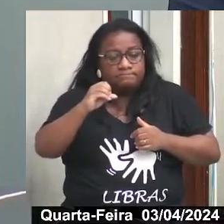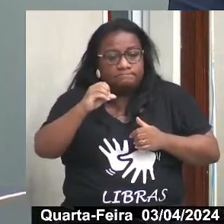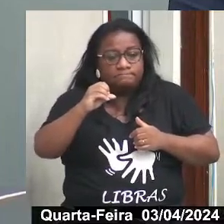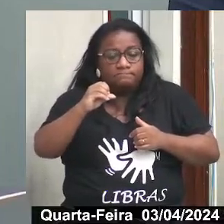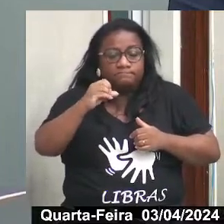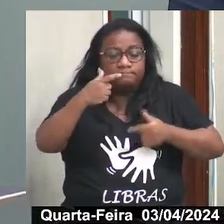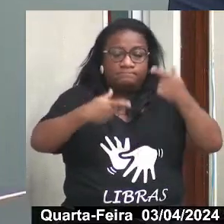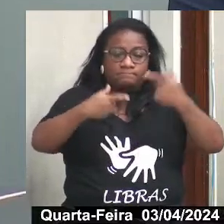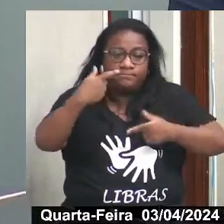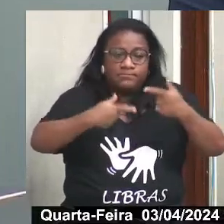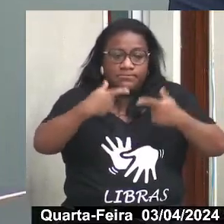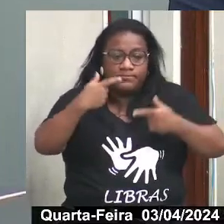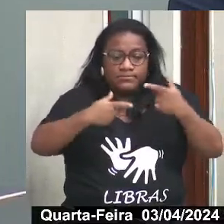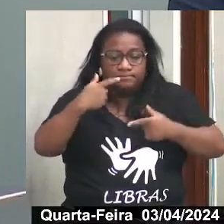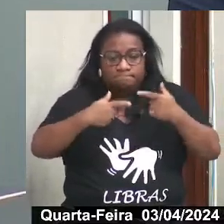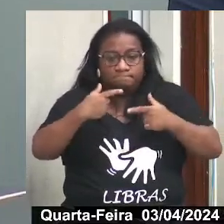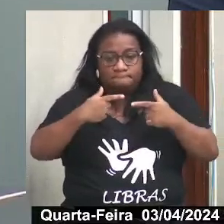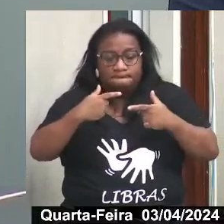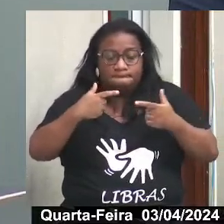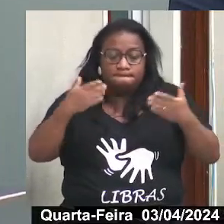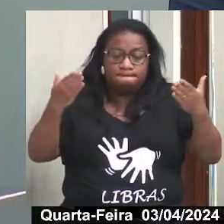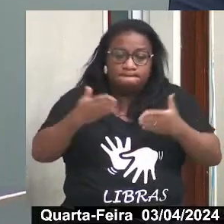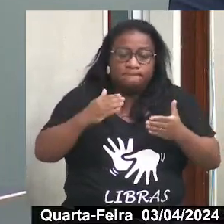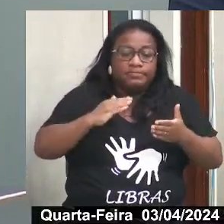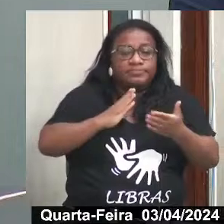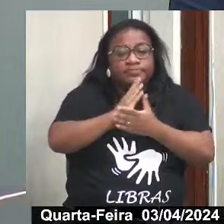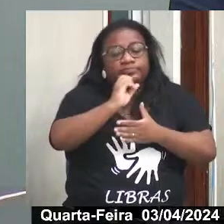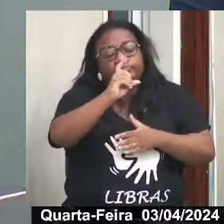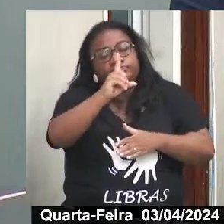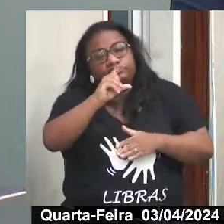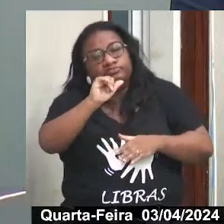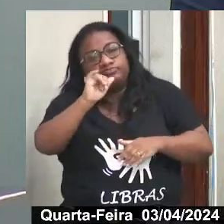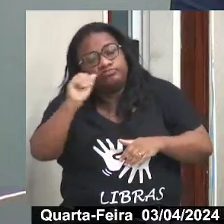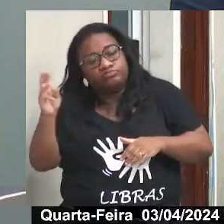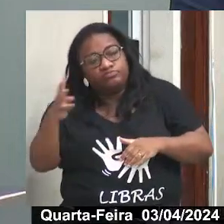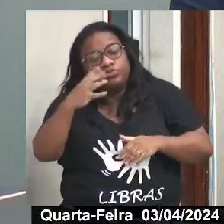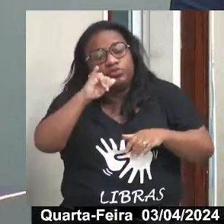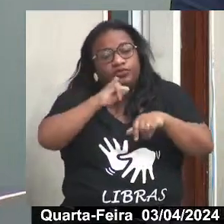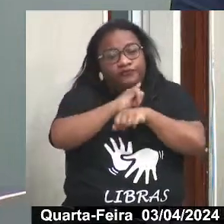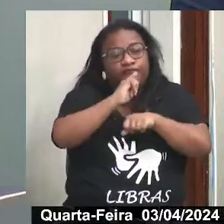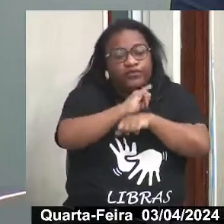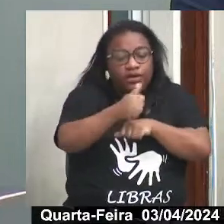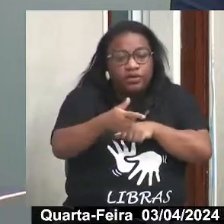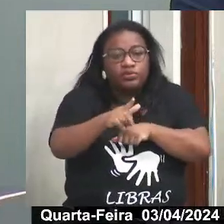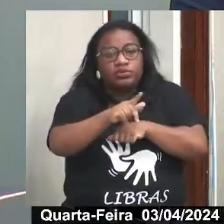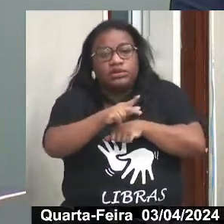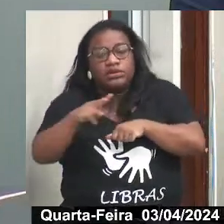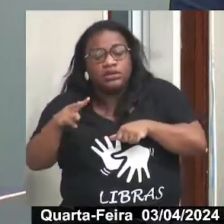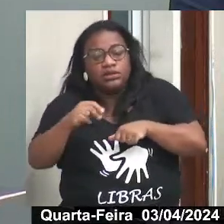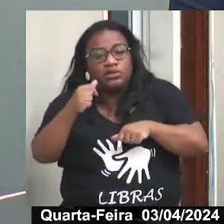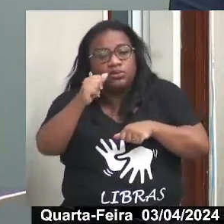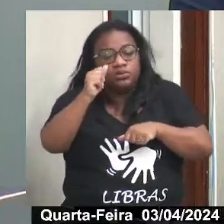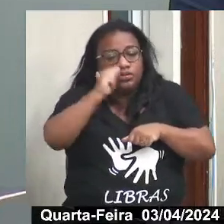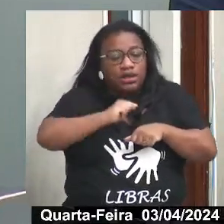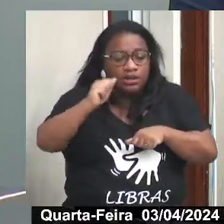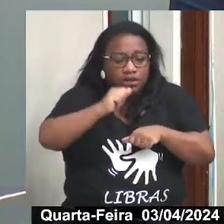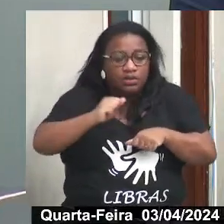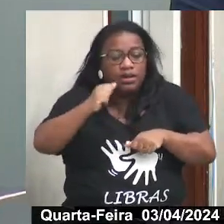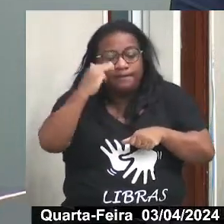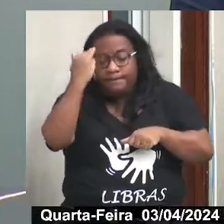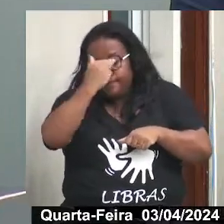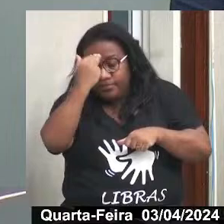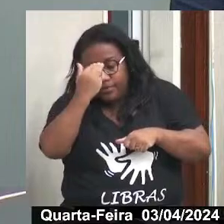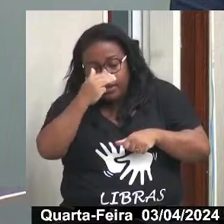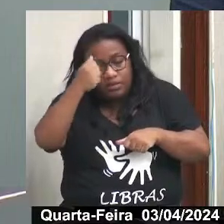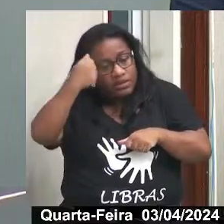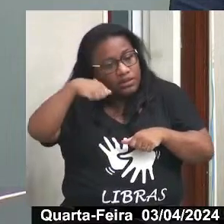Oliveira da Silva. Em discussão, nova discussão, foi a votação em bloco, aprovado com 12 votos favoráveis e 4 ausências. 12 vereador Abdo Henrique da Silva, Abel